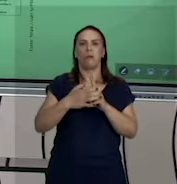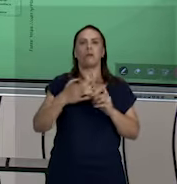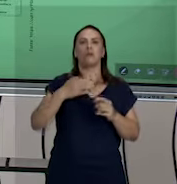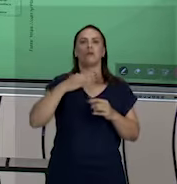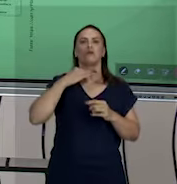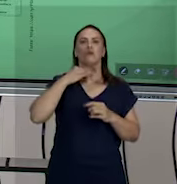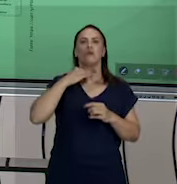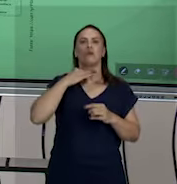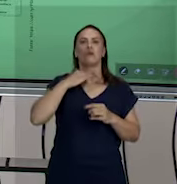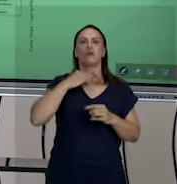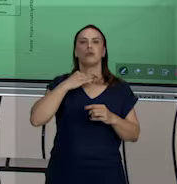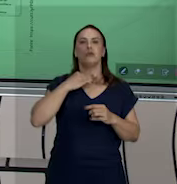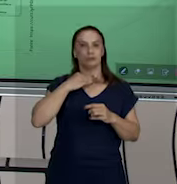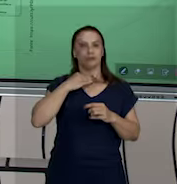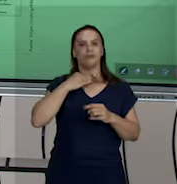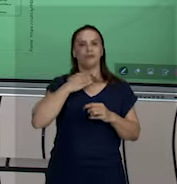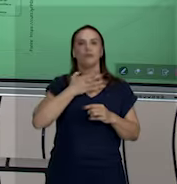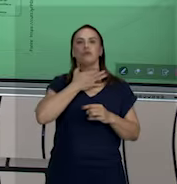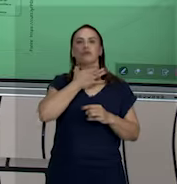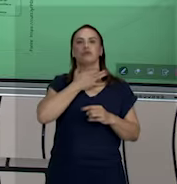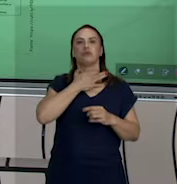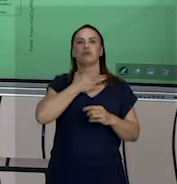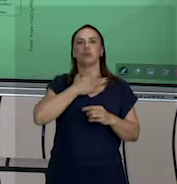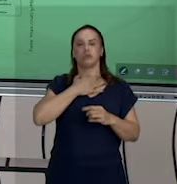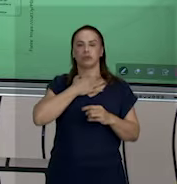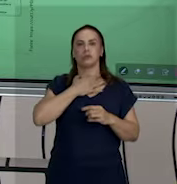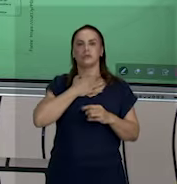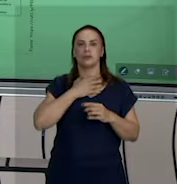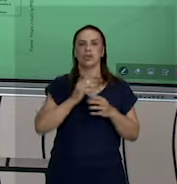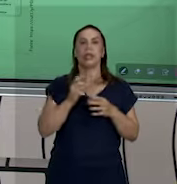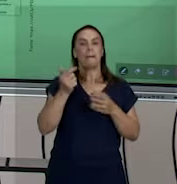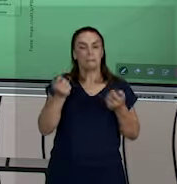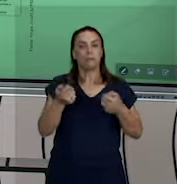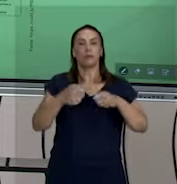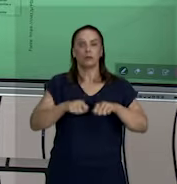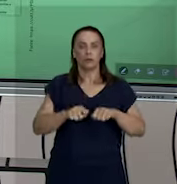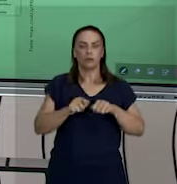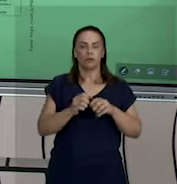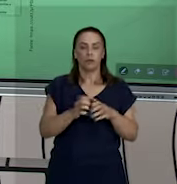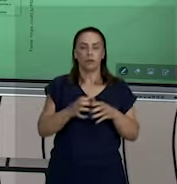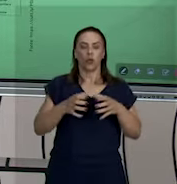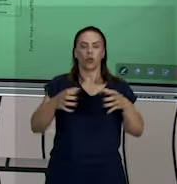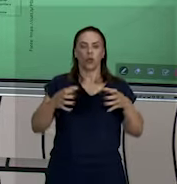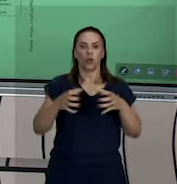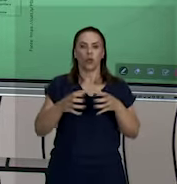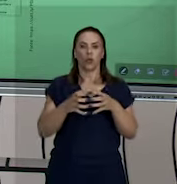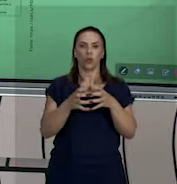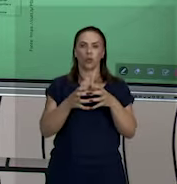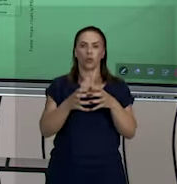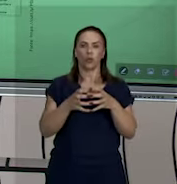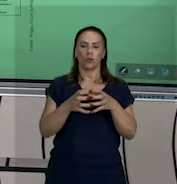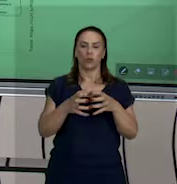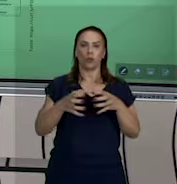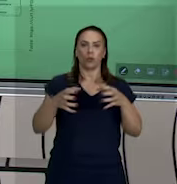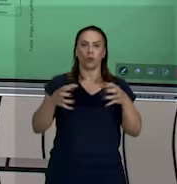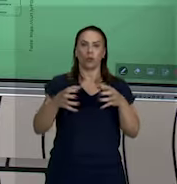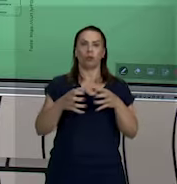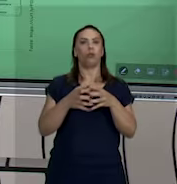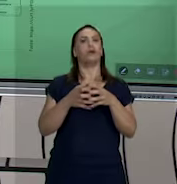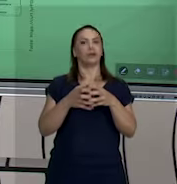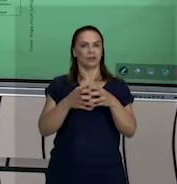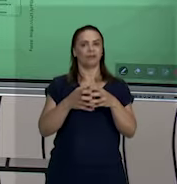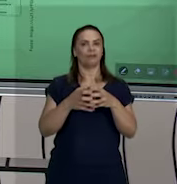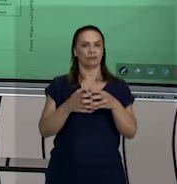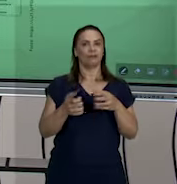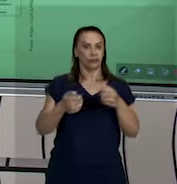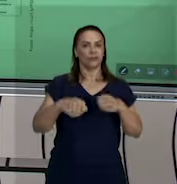com musculatura que permite a expansão, a contração e o relaxamento dessa estrutura. Então, quando a